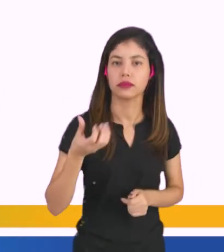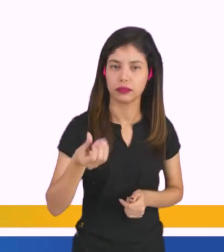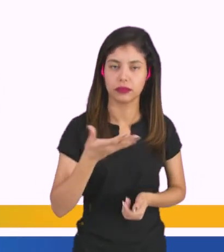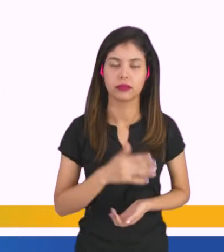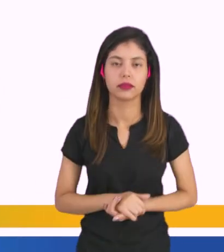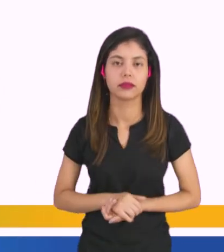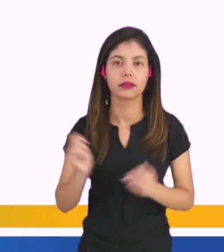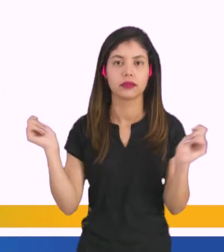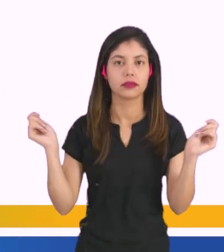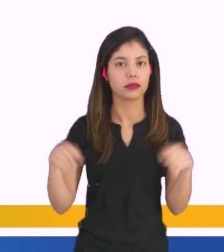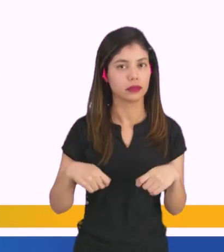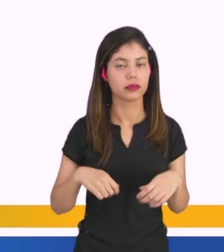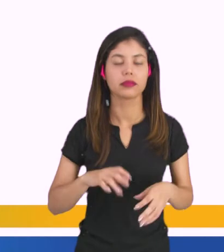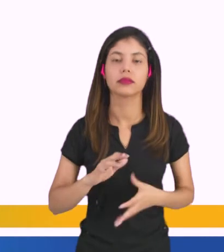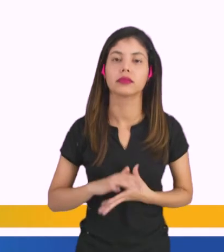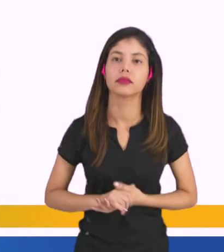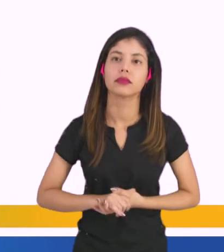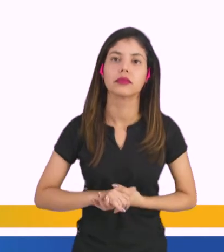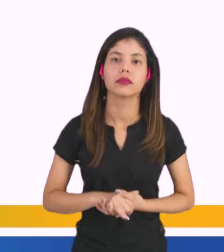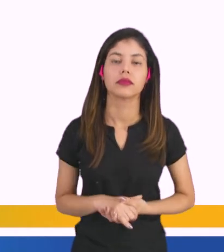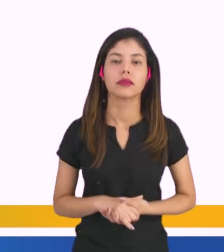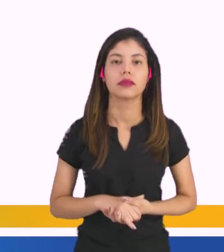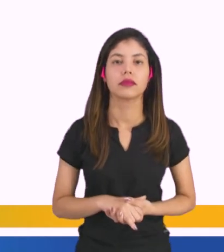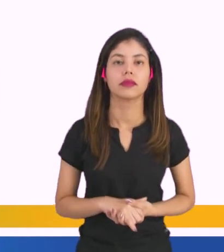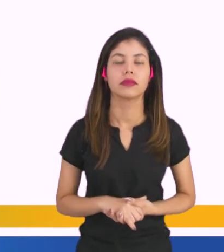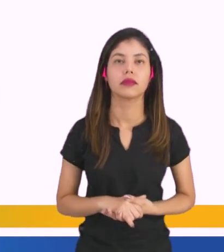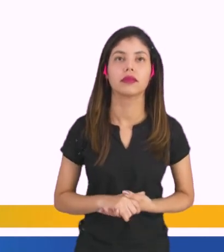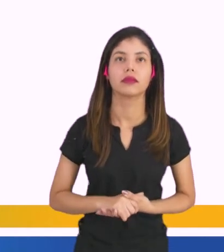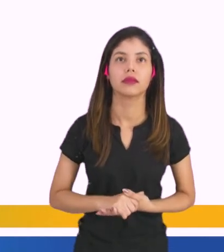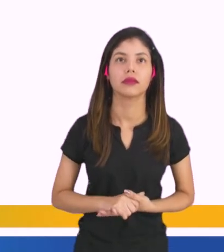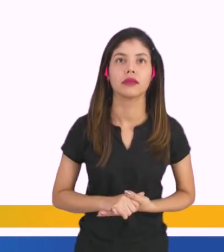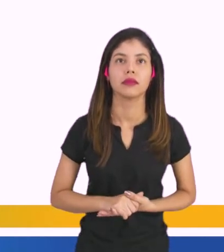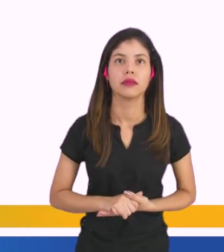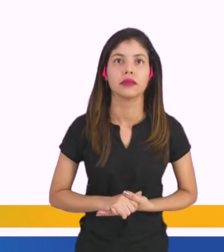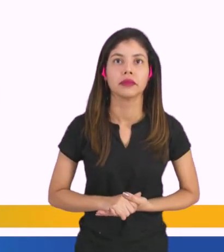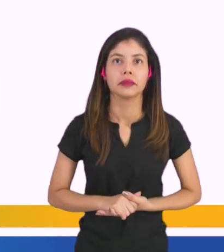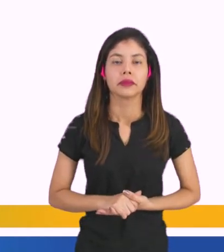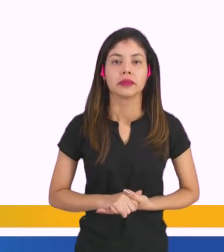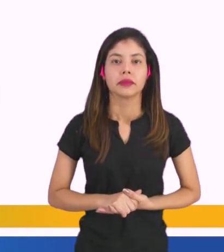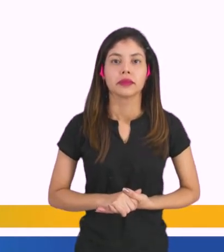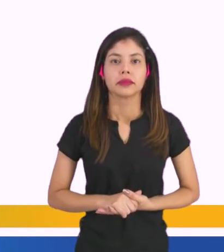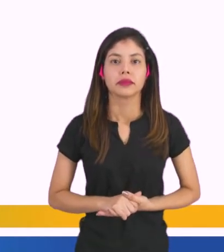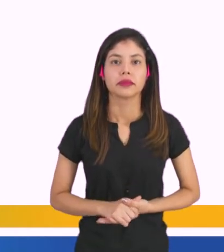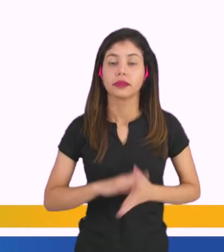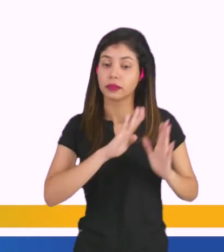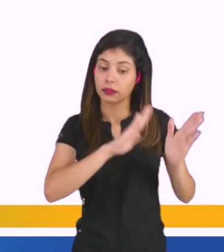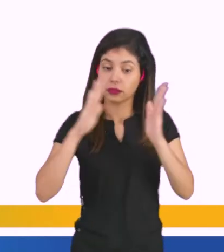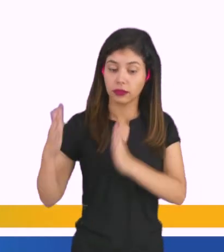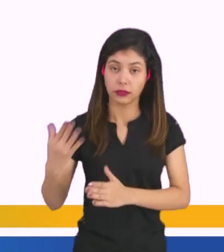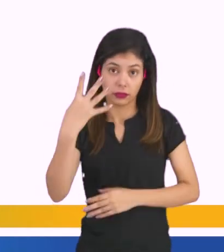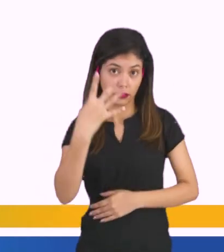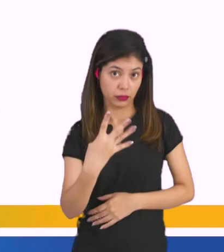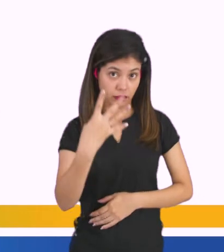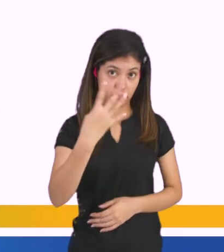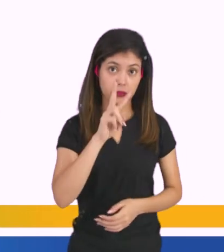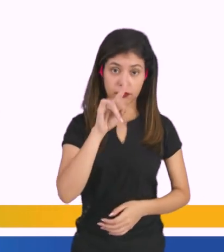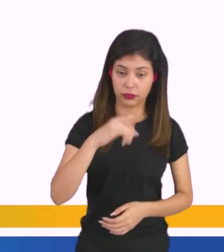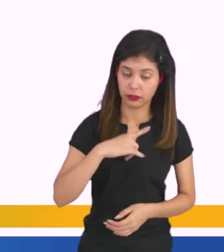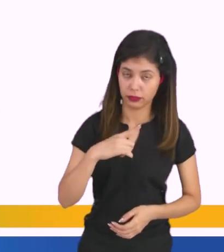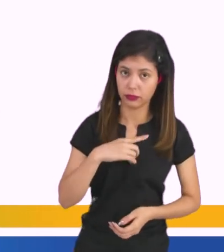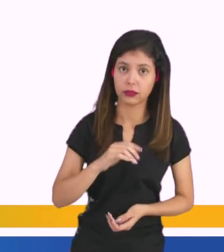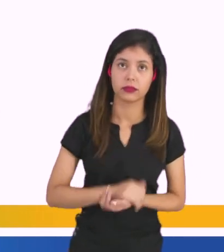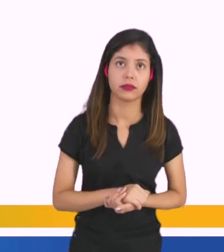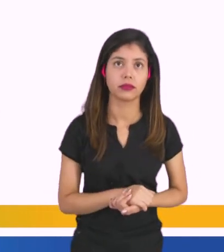26 possibilidades de letra. A partir do quarto, nós vamos ter os algarismos, correto? E aí